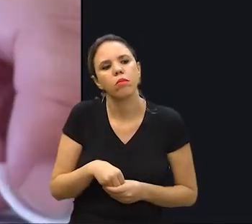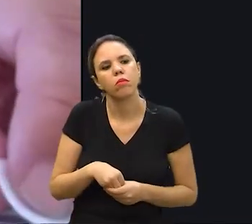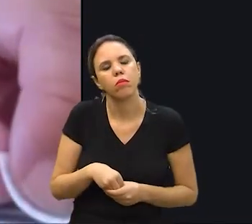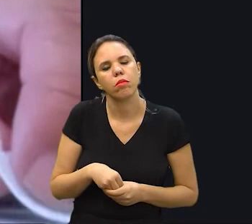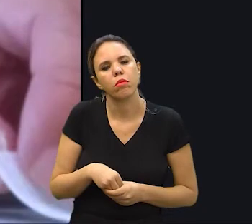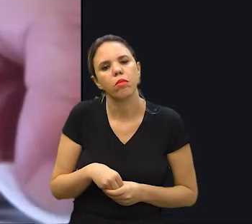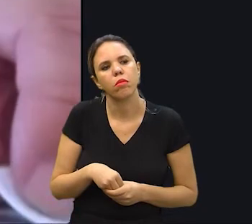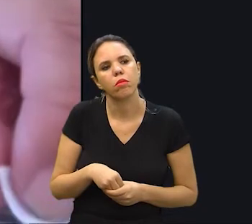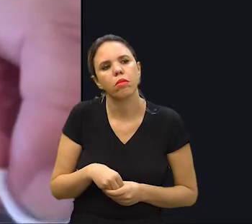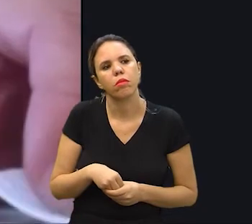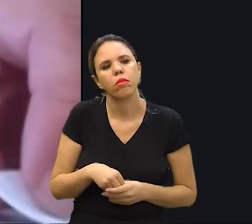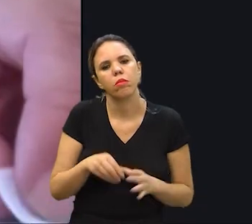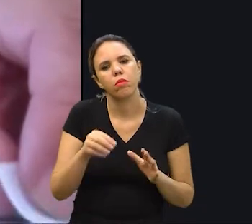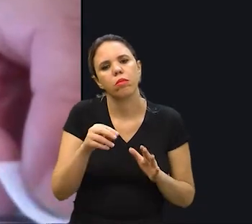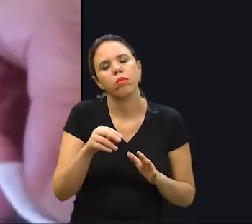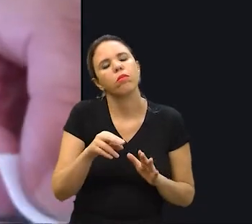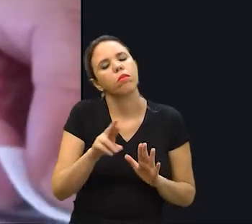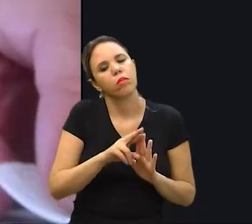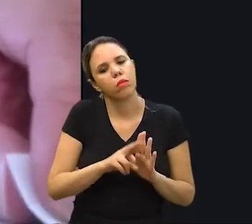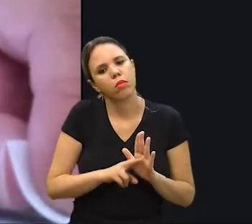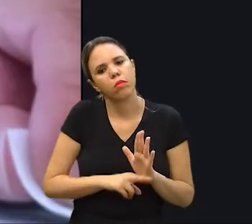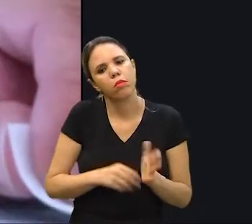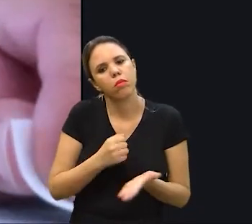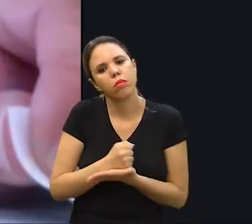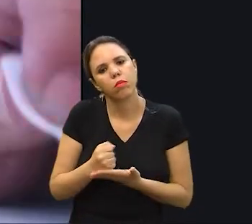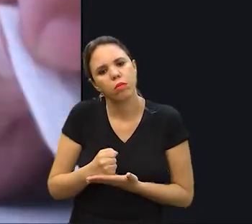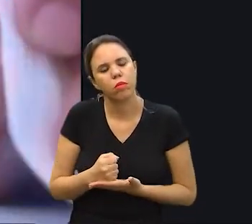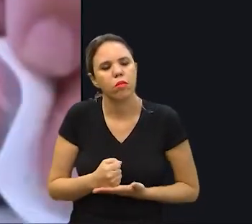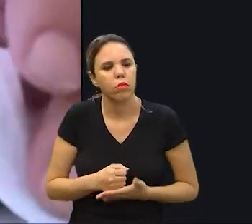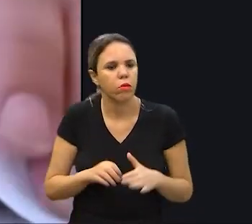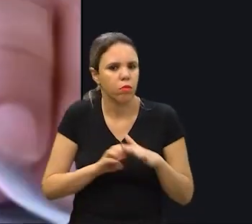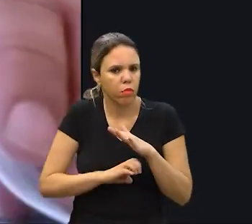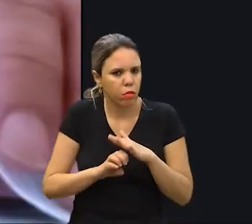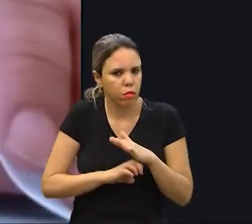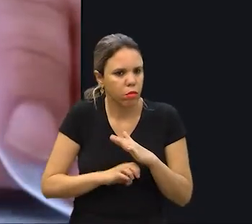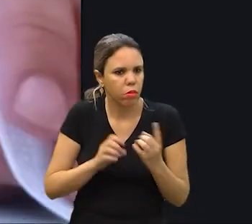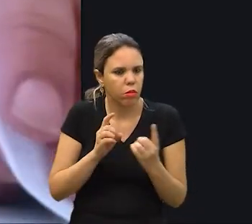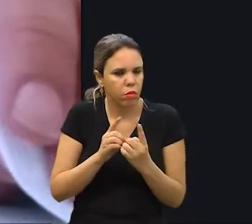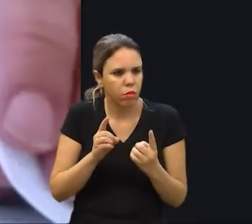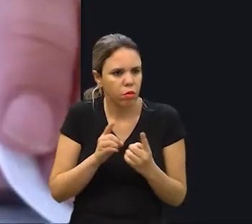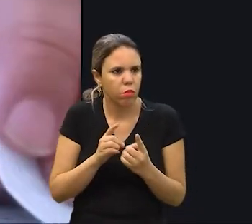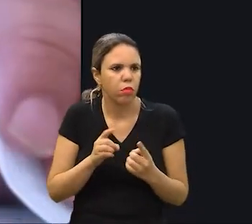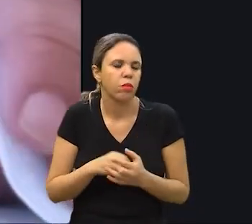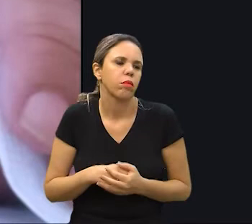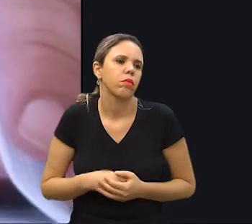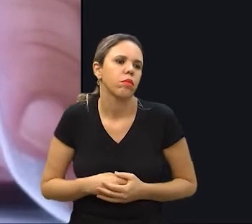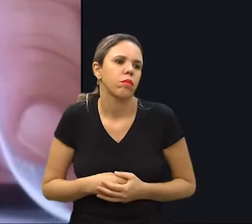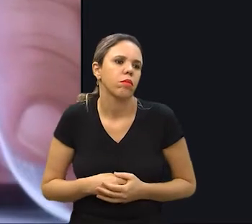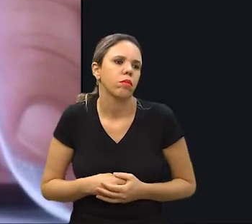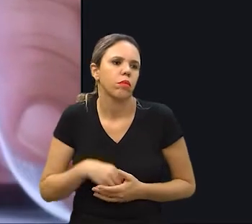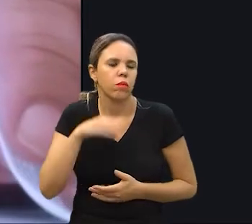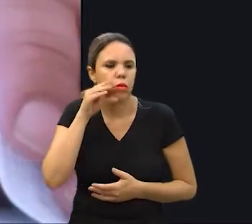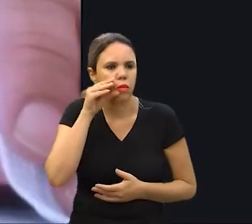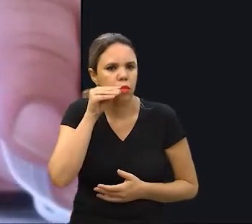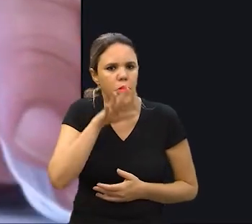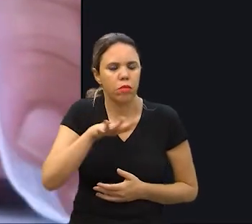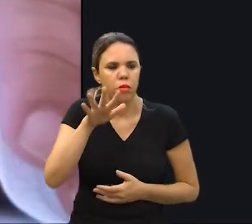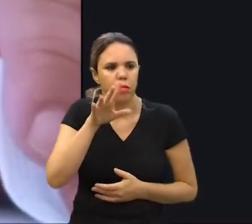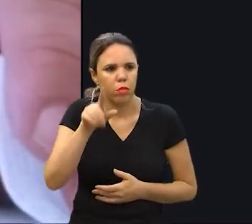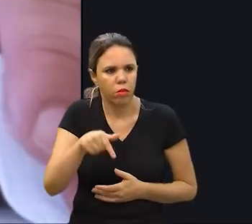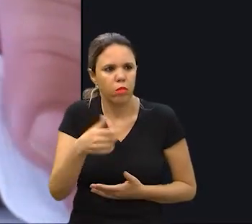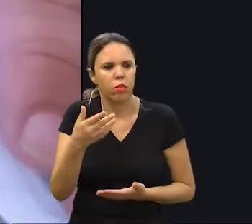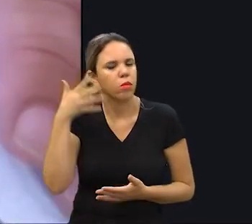dentro das especificações contratuais. Então, uma empresa que vai prestar limpeza urbana, os